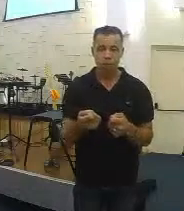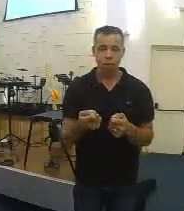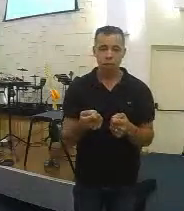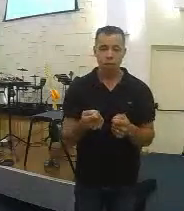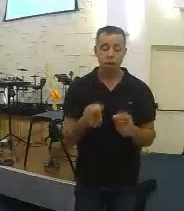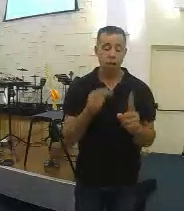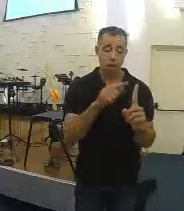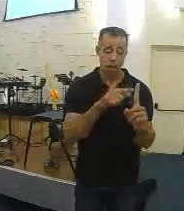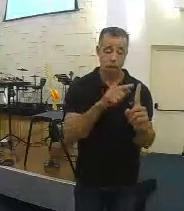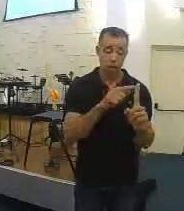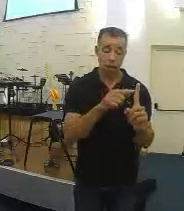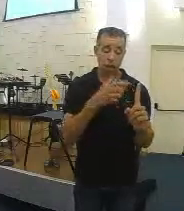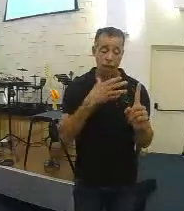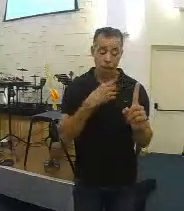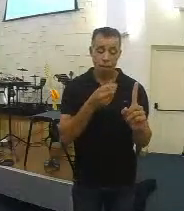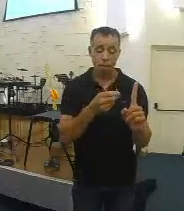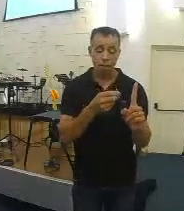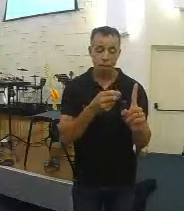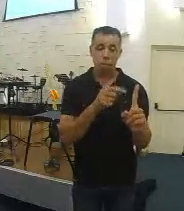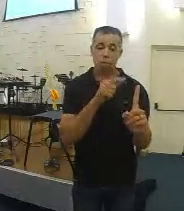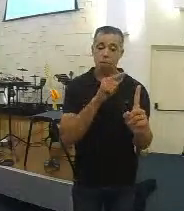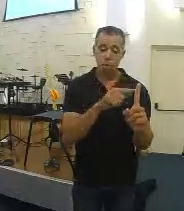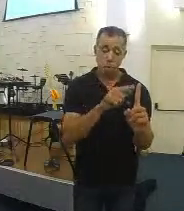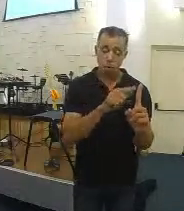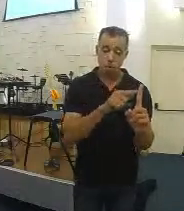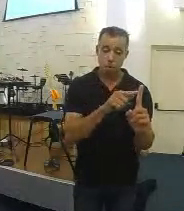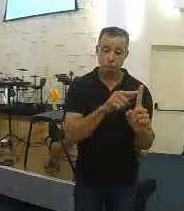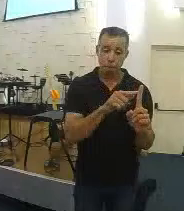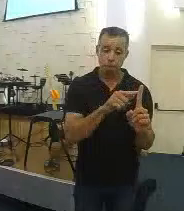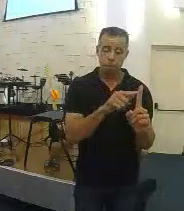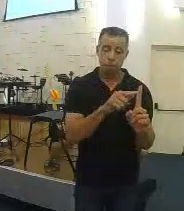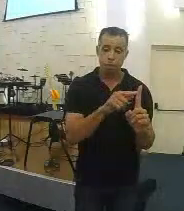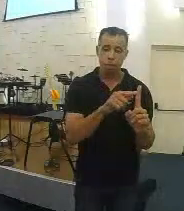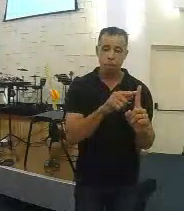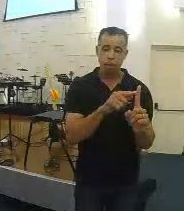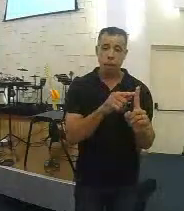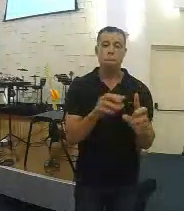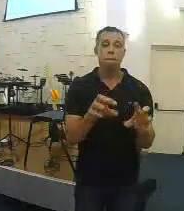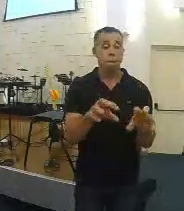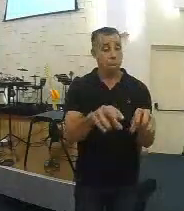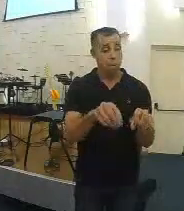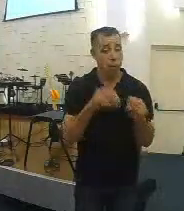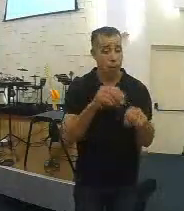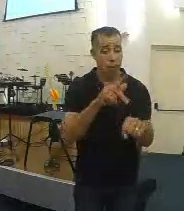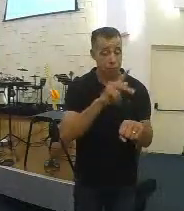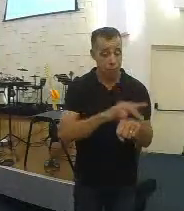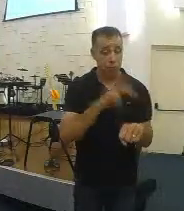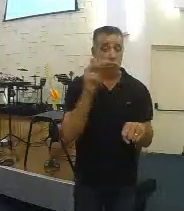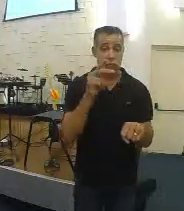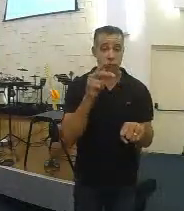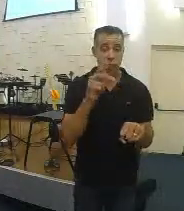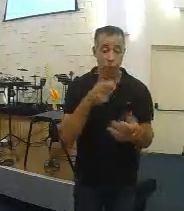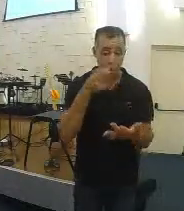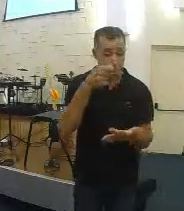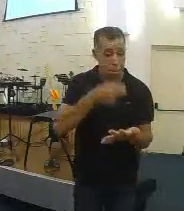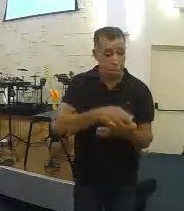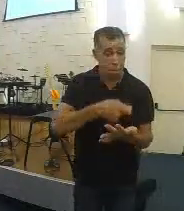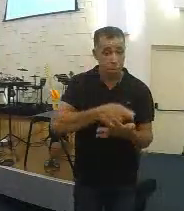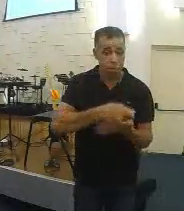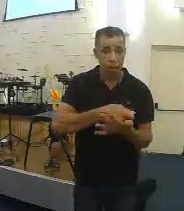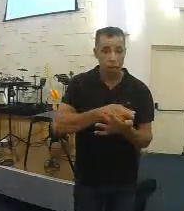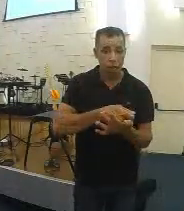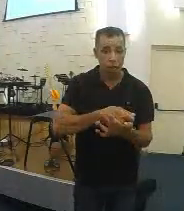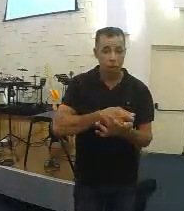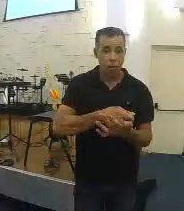correr risco nenhum, pega esse tesouro em prata, paga um ourives para que ele